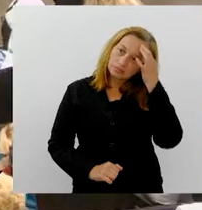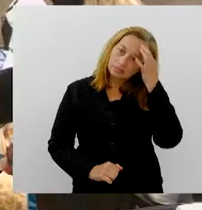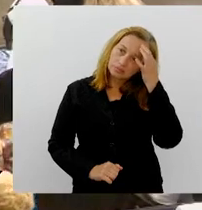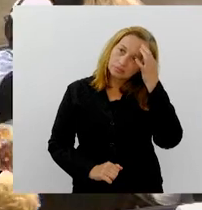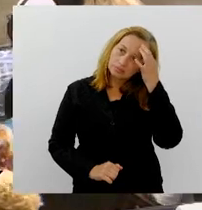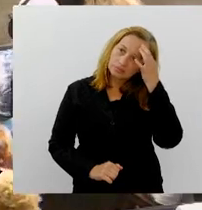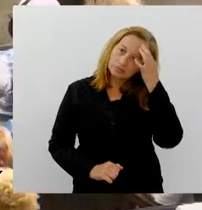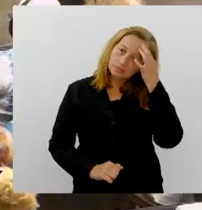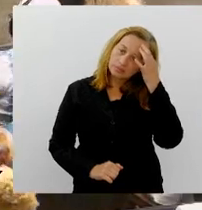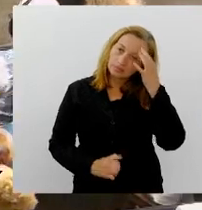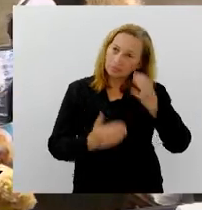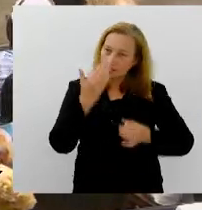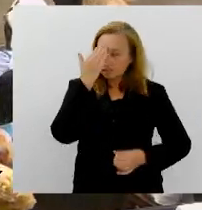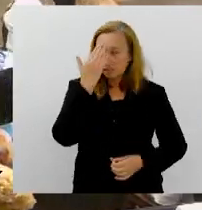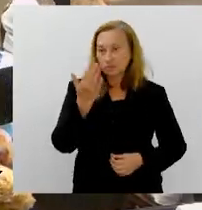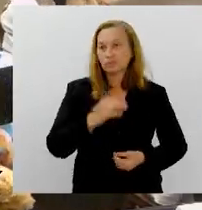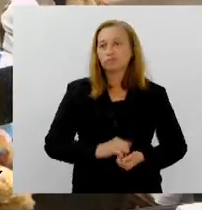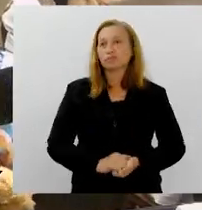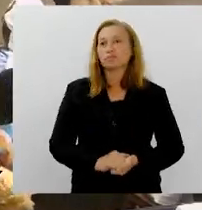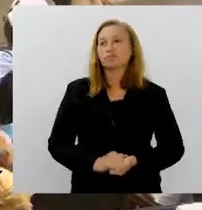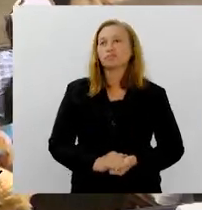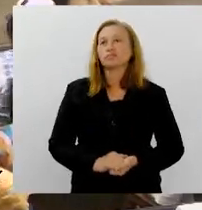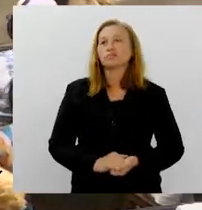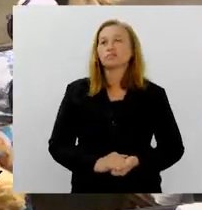Obrigado. Isso aí.